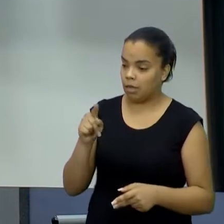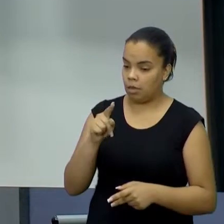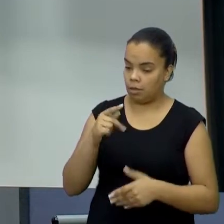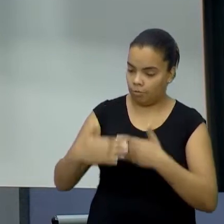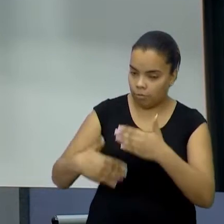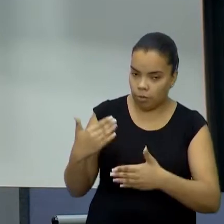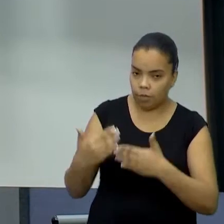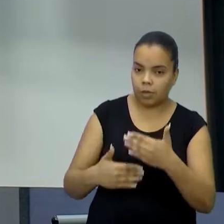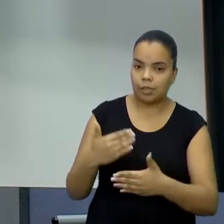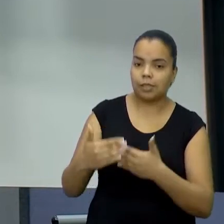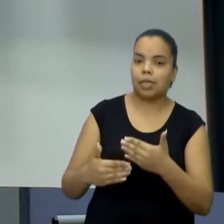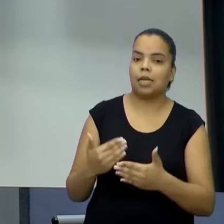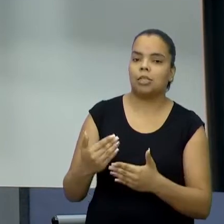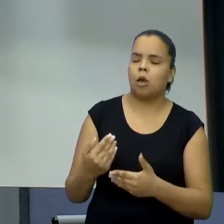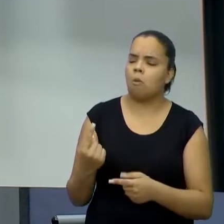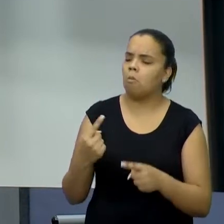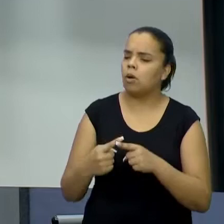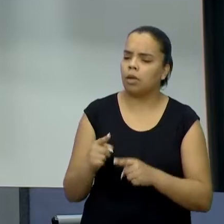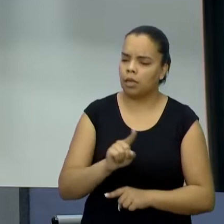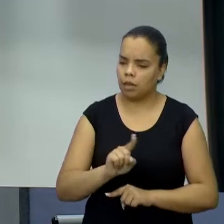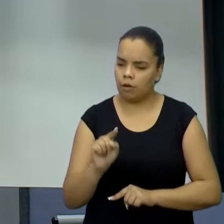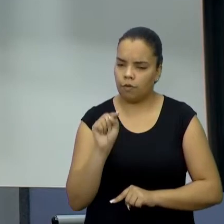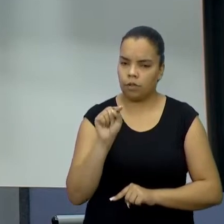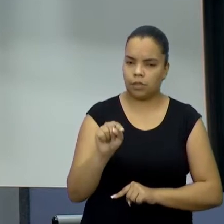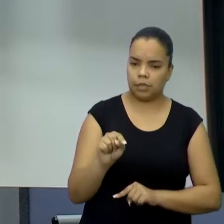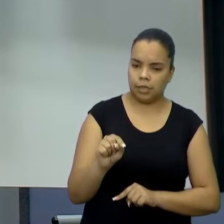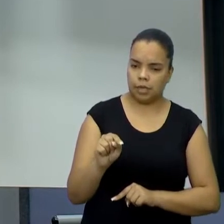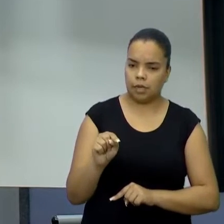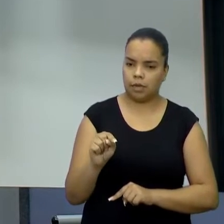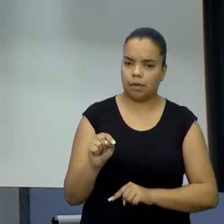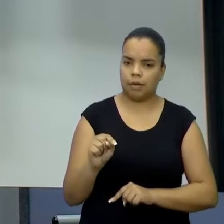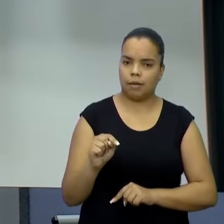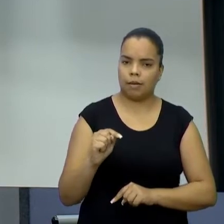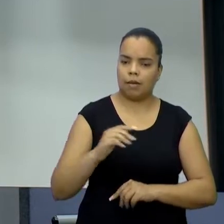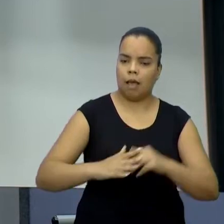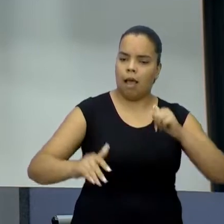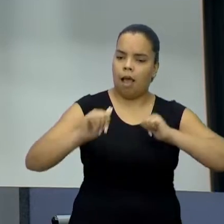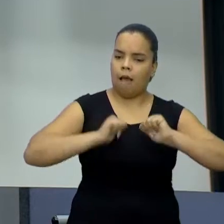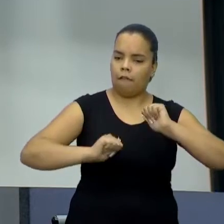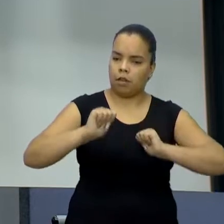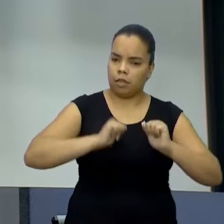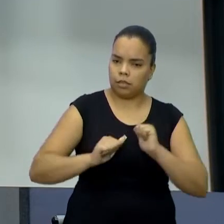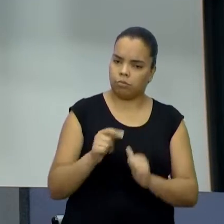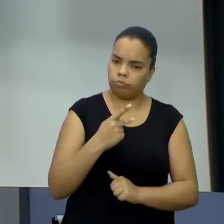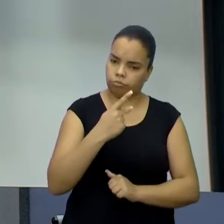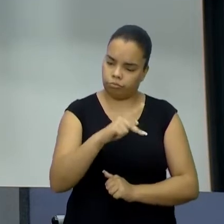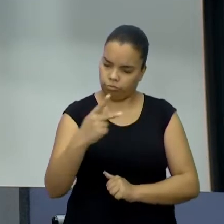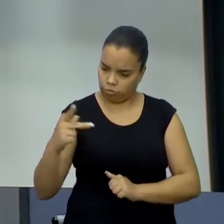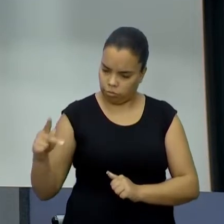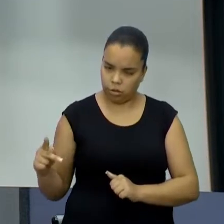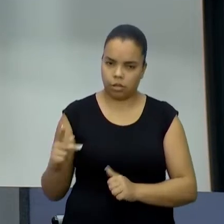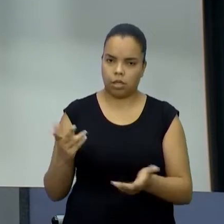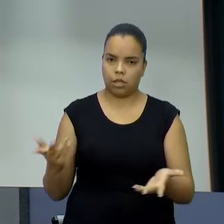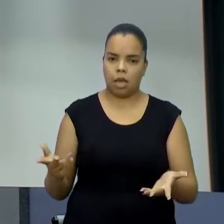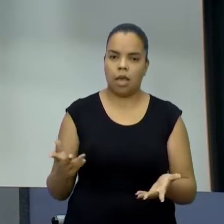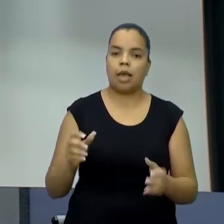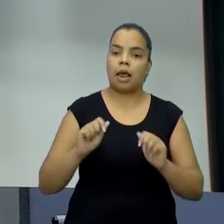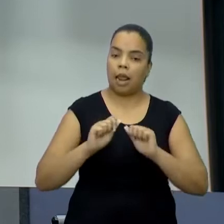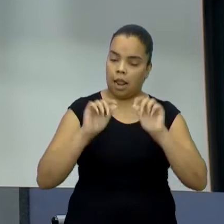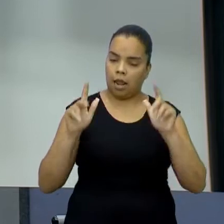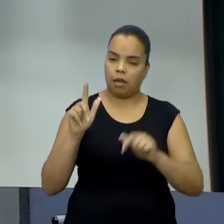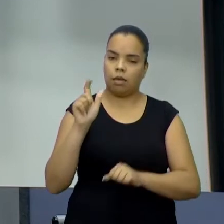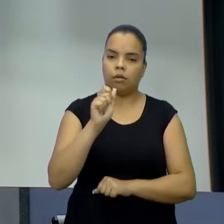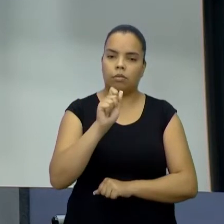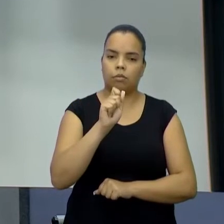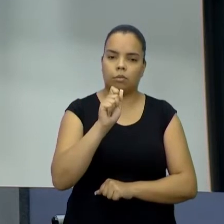né? E por que não você fazer parte dessa avaliação de vocês? Claro, o professor que